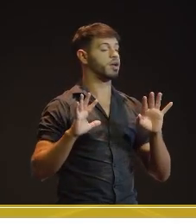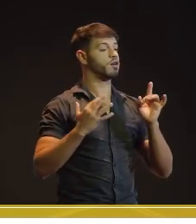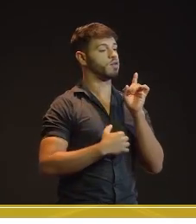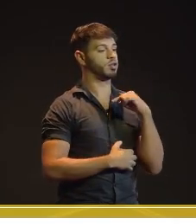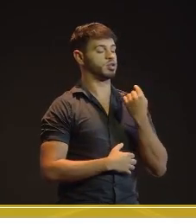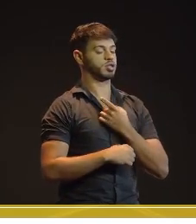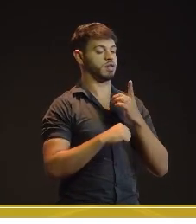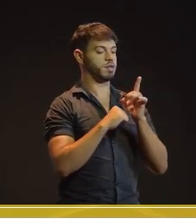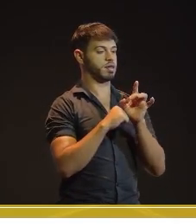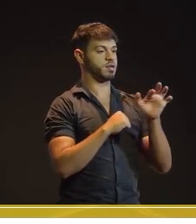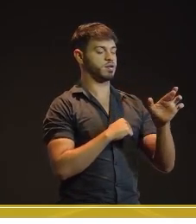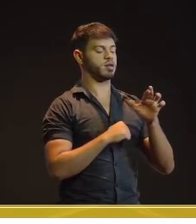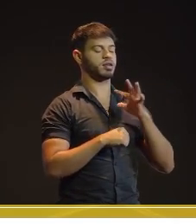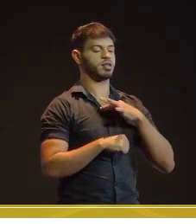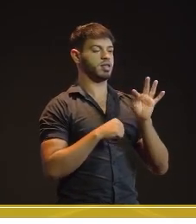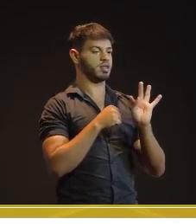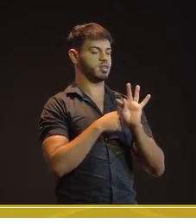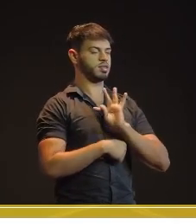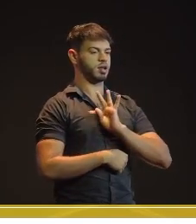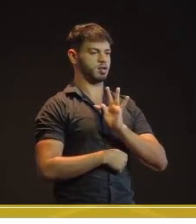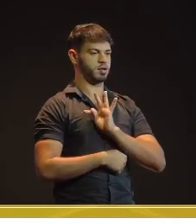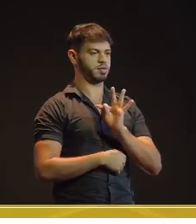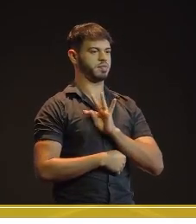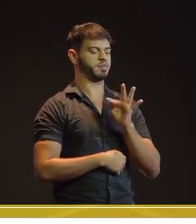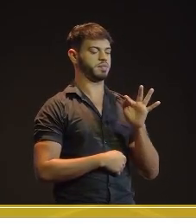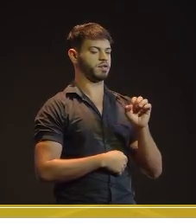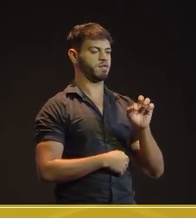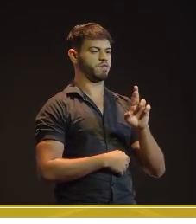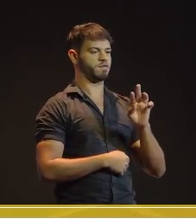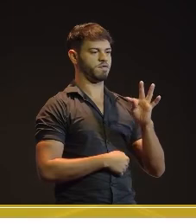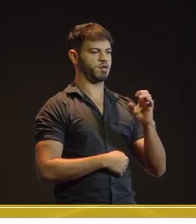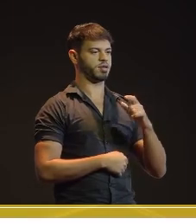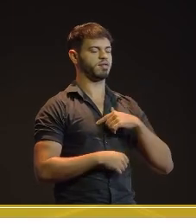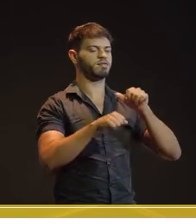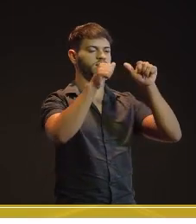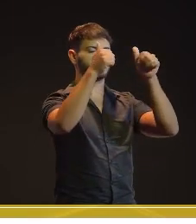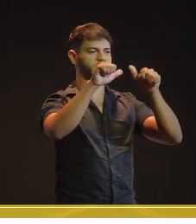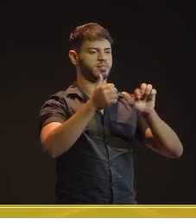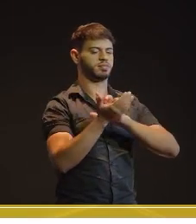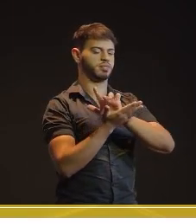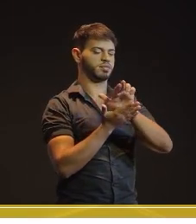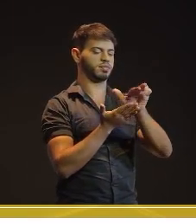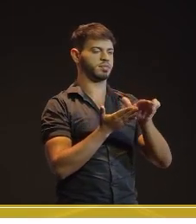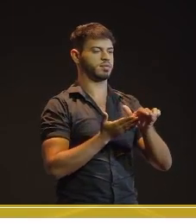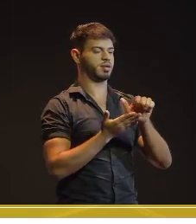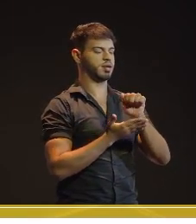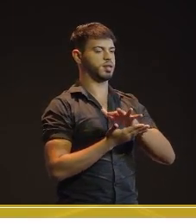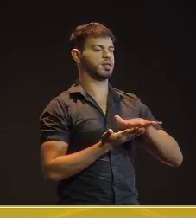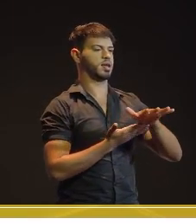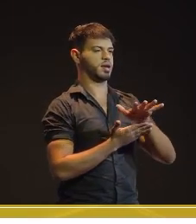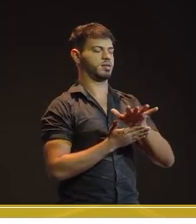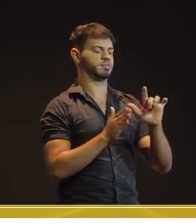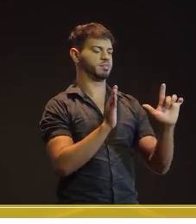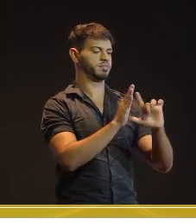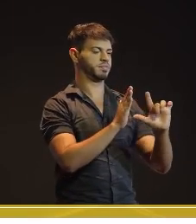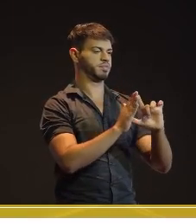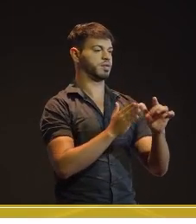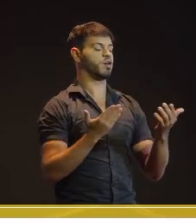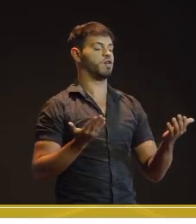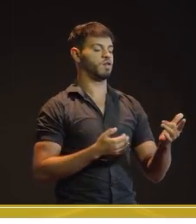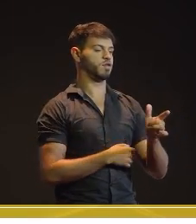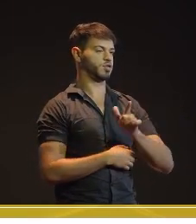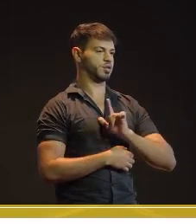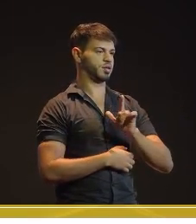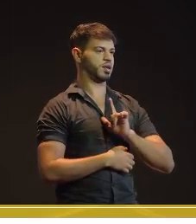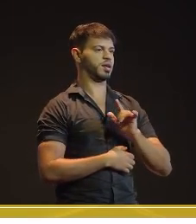na diretoria de tecnologia da Forteleve, eu fiz uma análise de vários microinversores no mercado. Porque microinversor hoje até